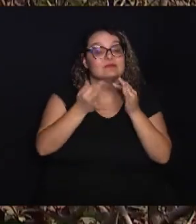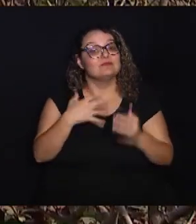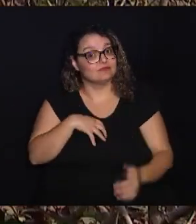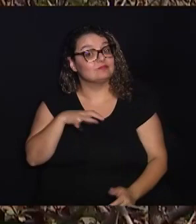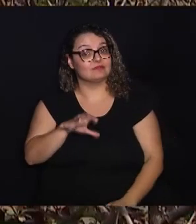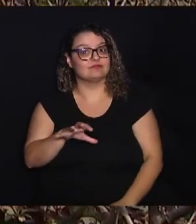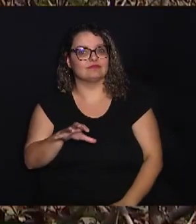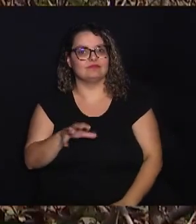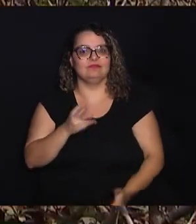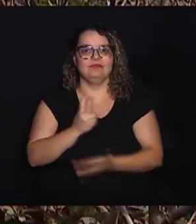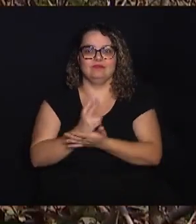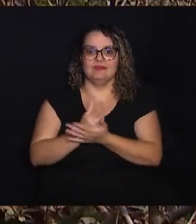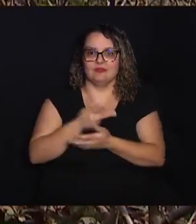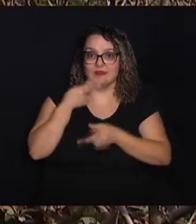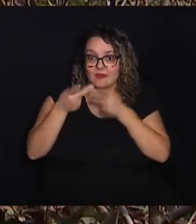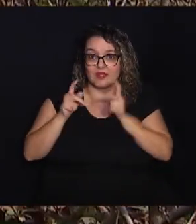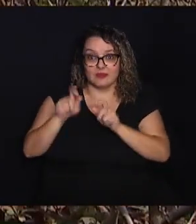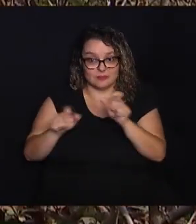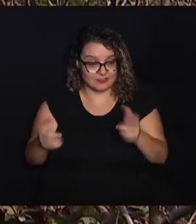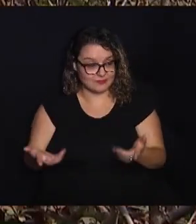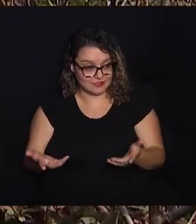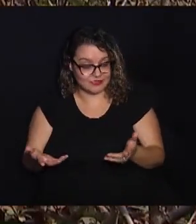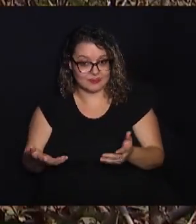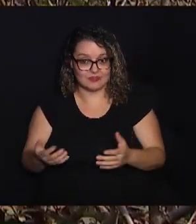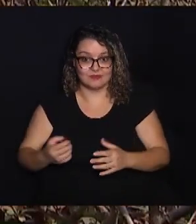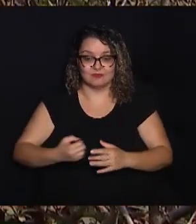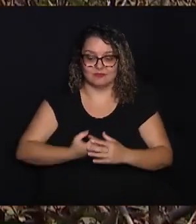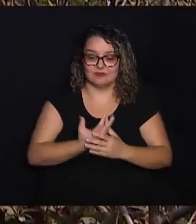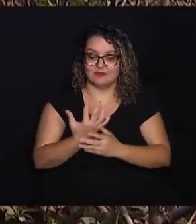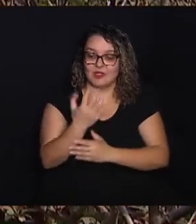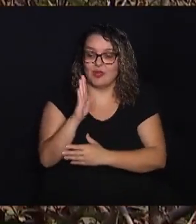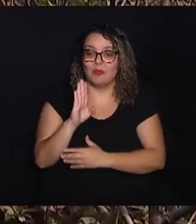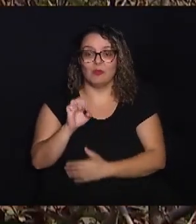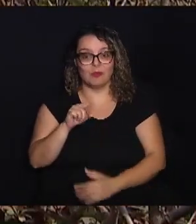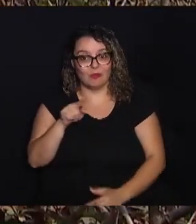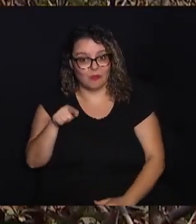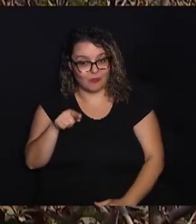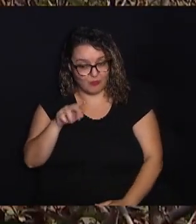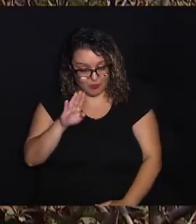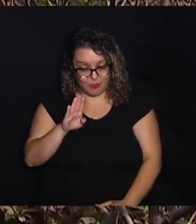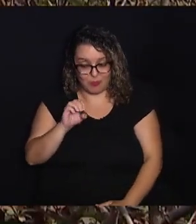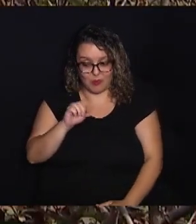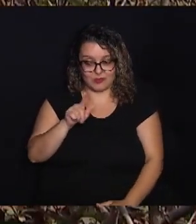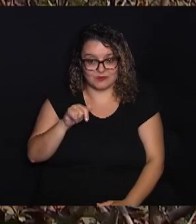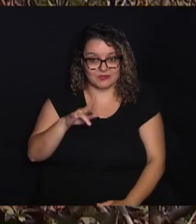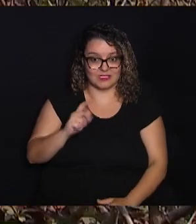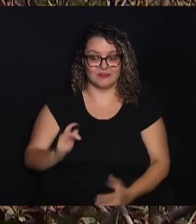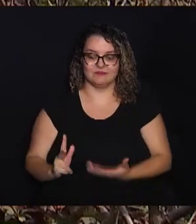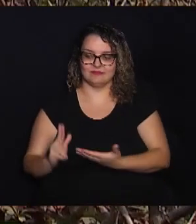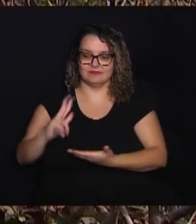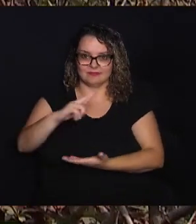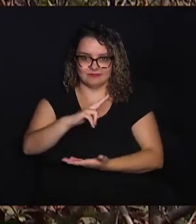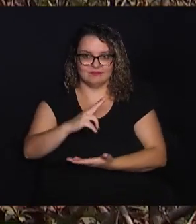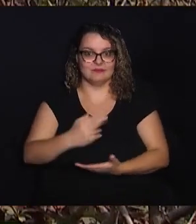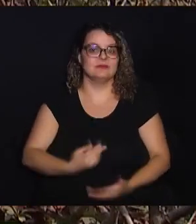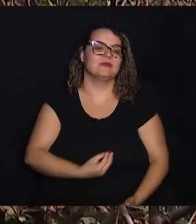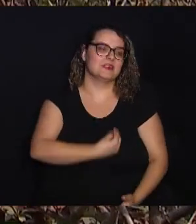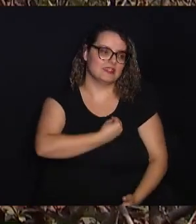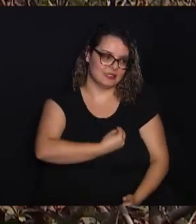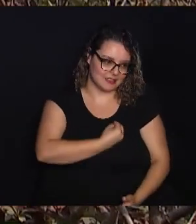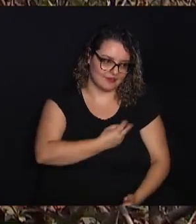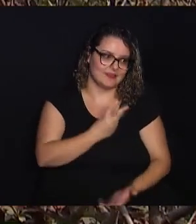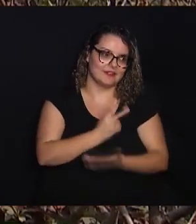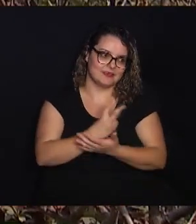E eu sempre falo isso para as pessoas, né? O bonsai, você precisa fazer podas. Sim. E na vida da gente, às vezes, a gente sente podas,